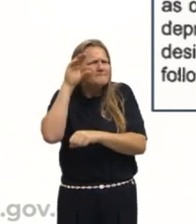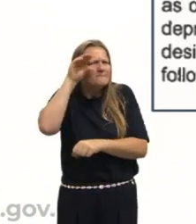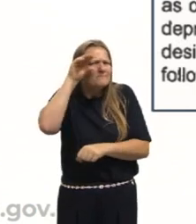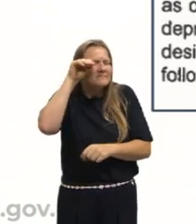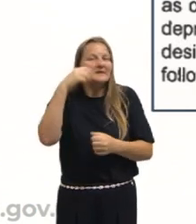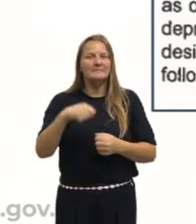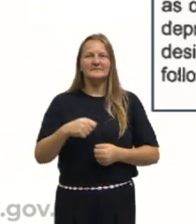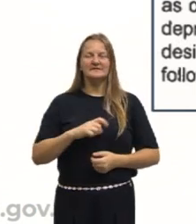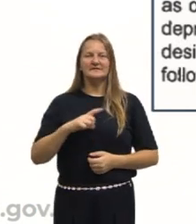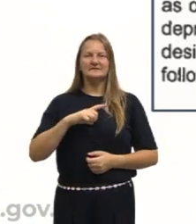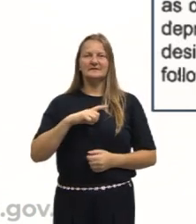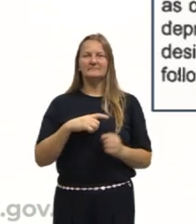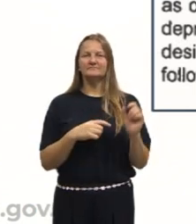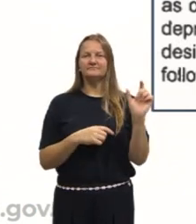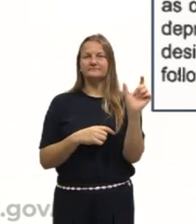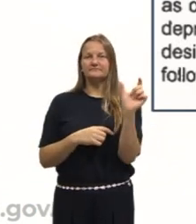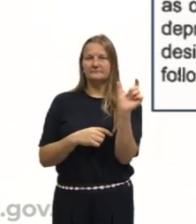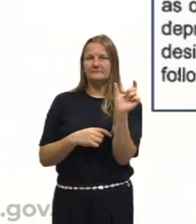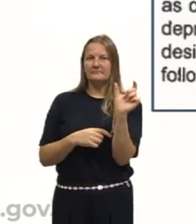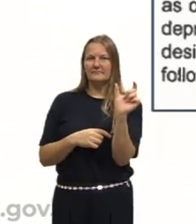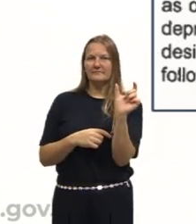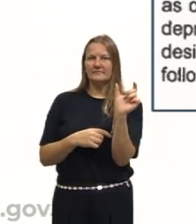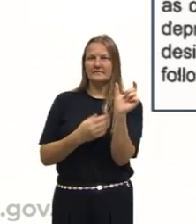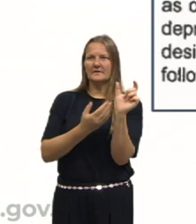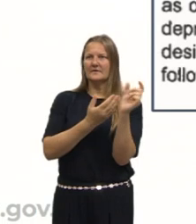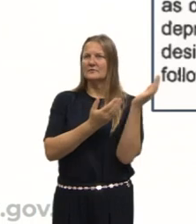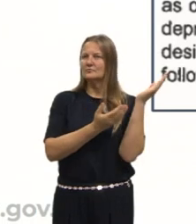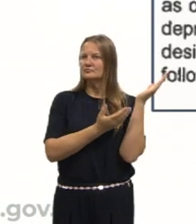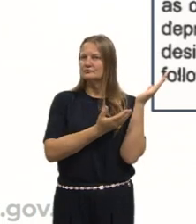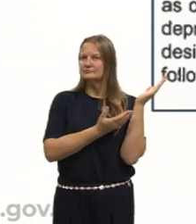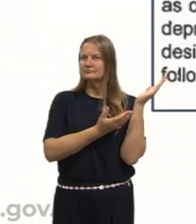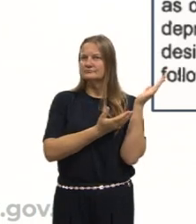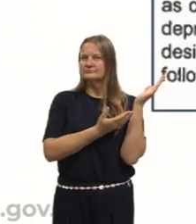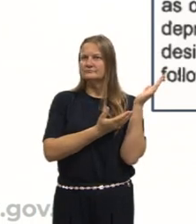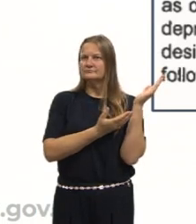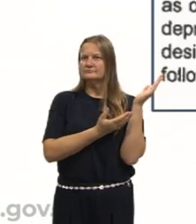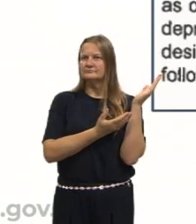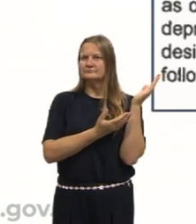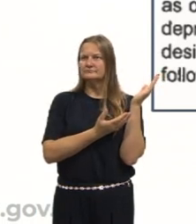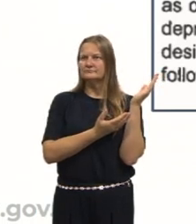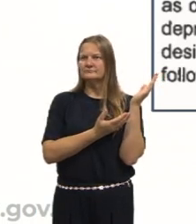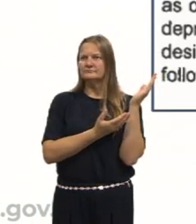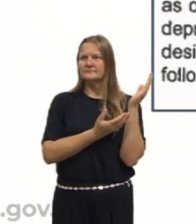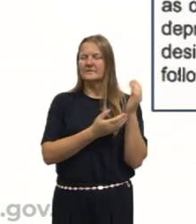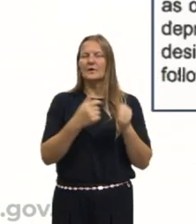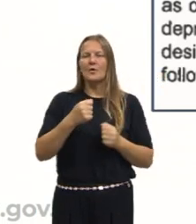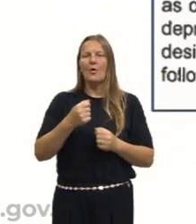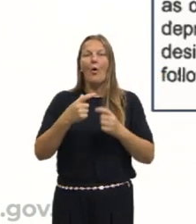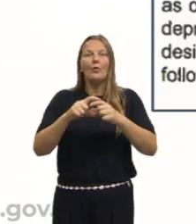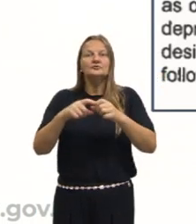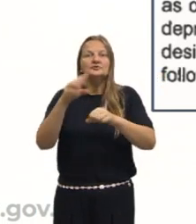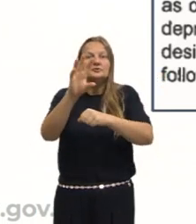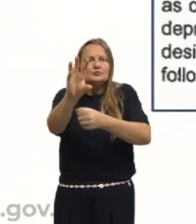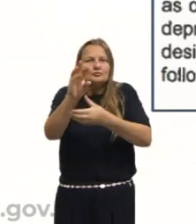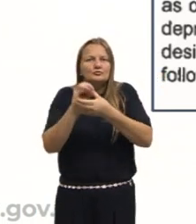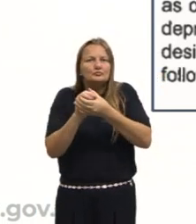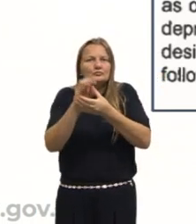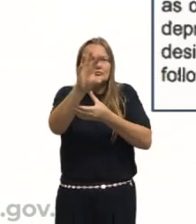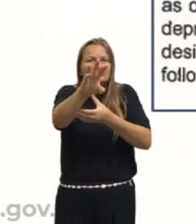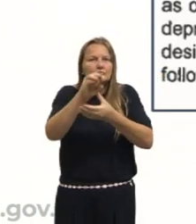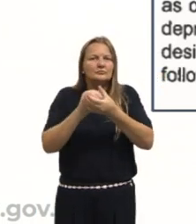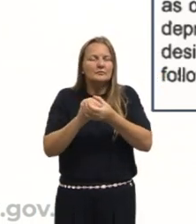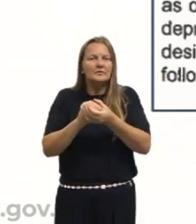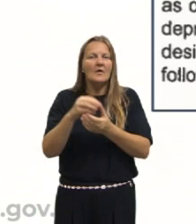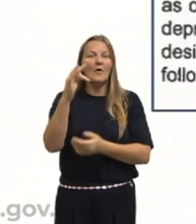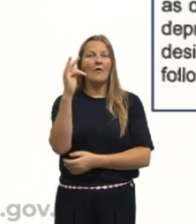ali ó Cyber bullying quando tu lê a fonte isso uma coisa que a Luana trabalhou também com vocês foco na fonte Olha